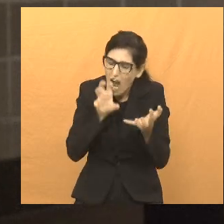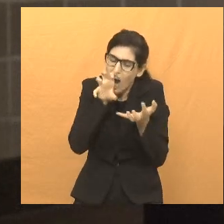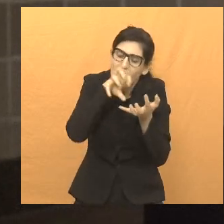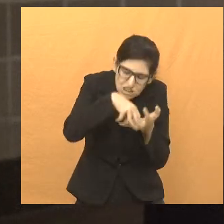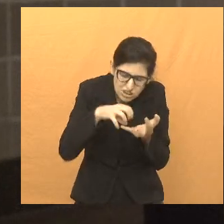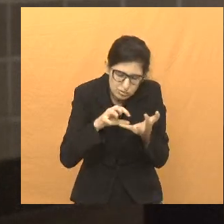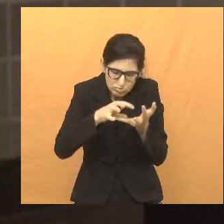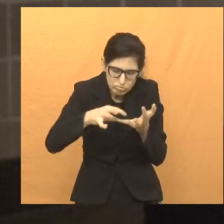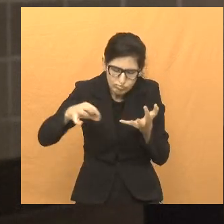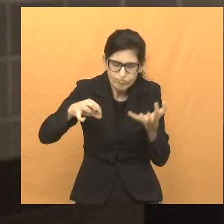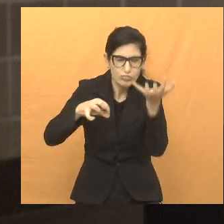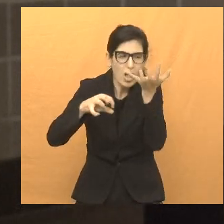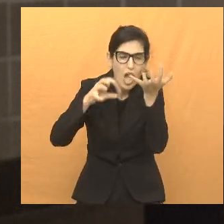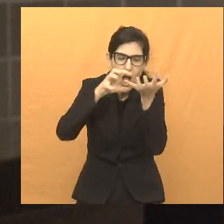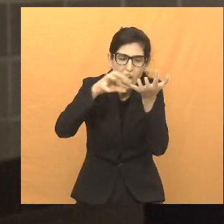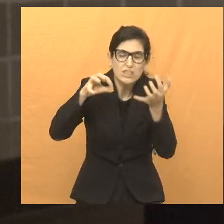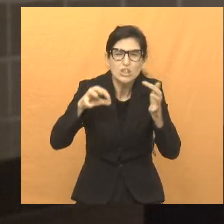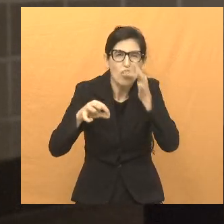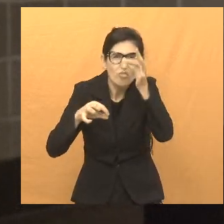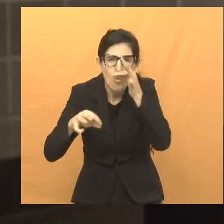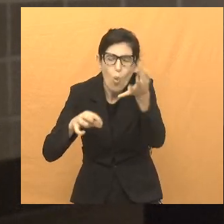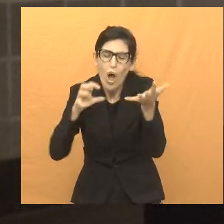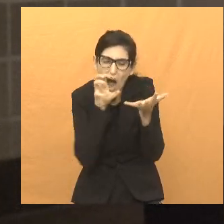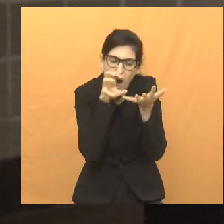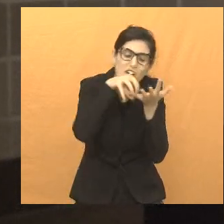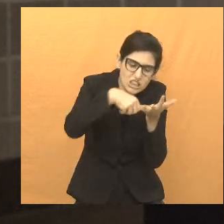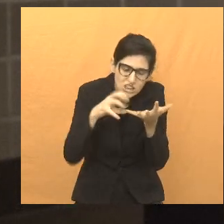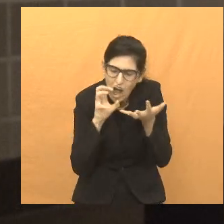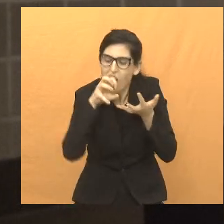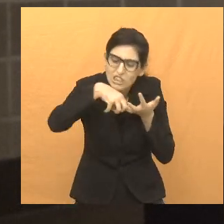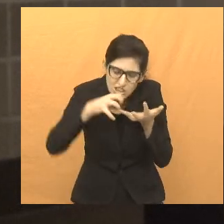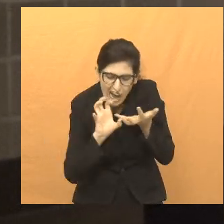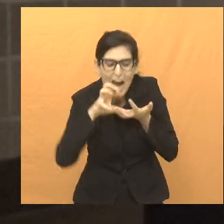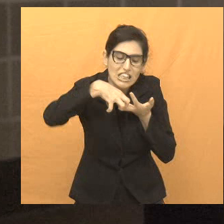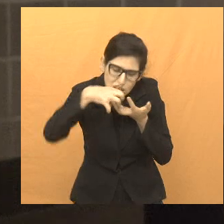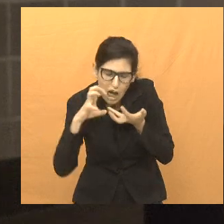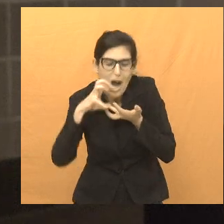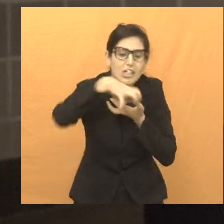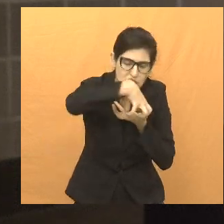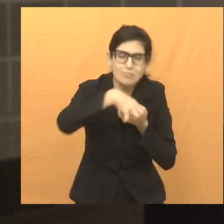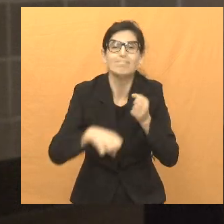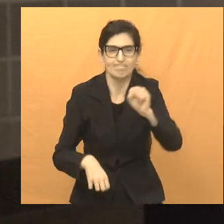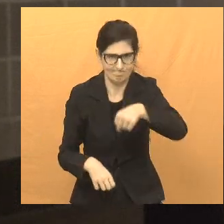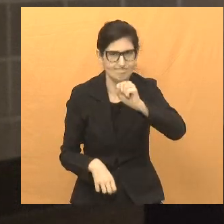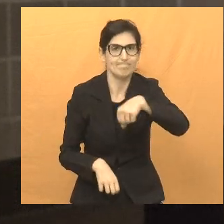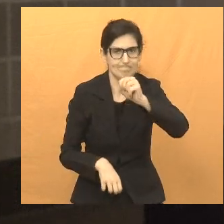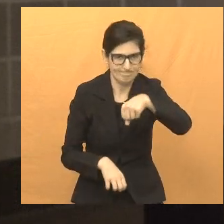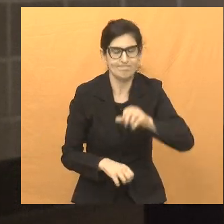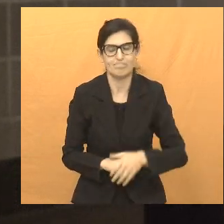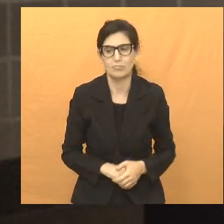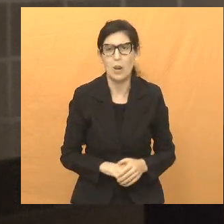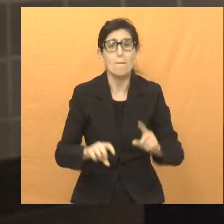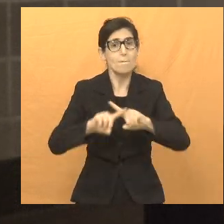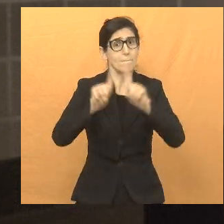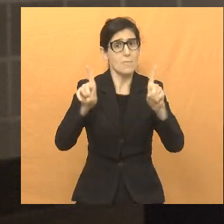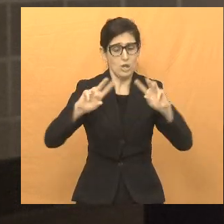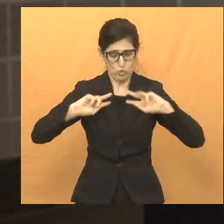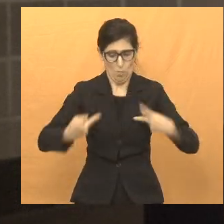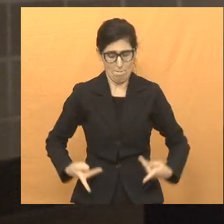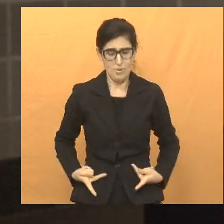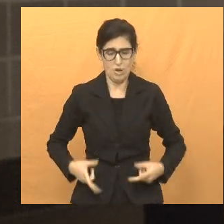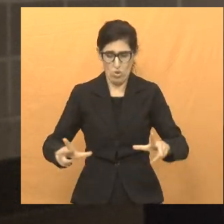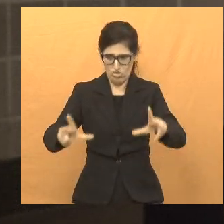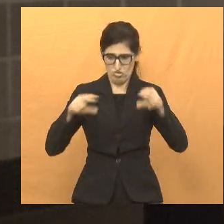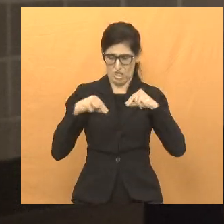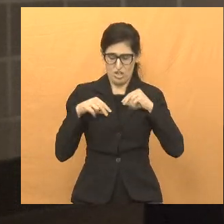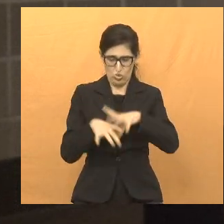e da agricultura. Não existe nenhum caso registrado de doença provocada por esse caramujo.